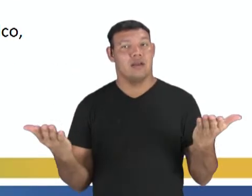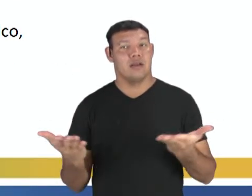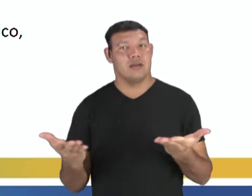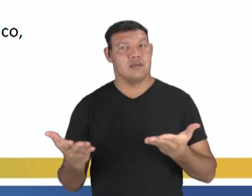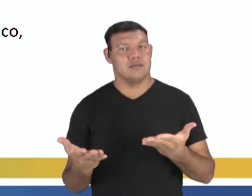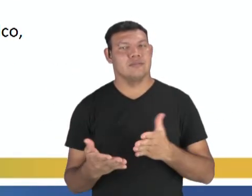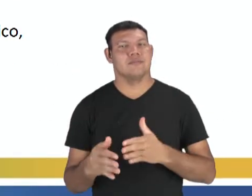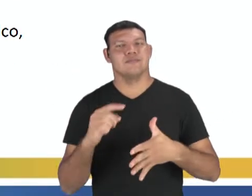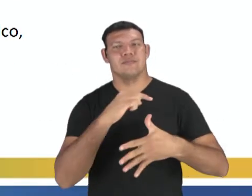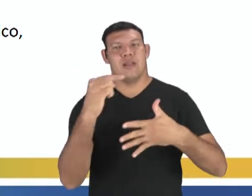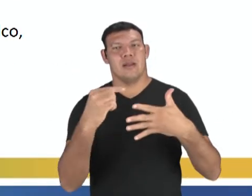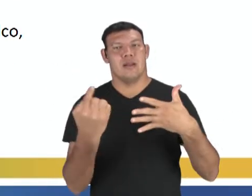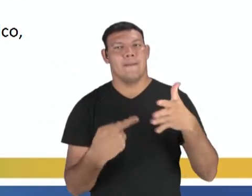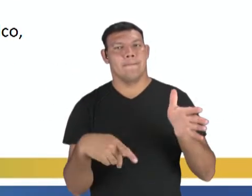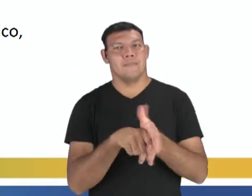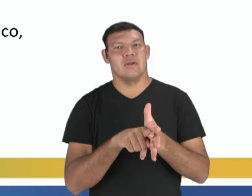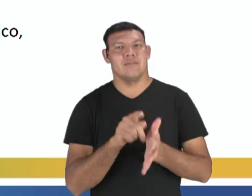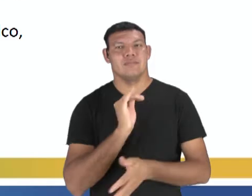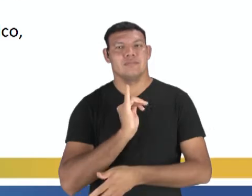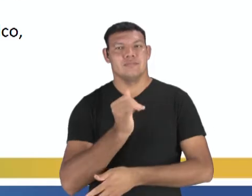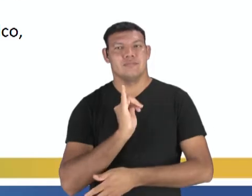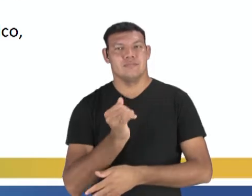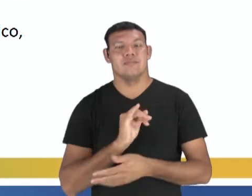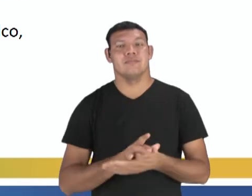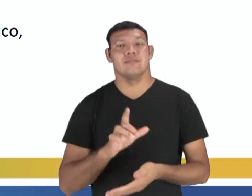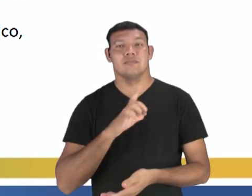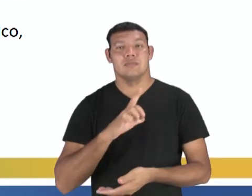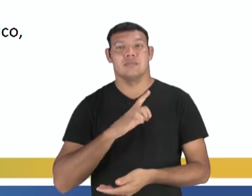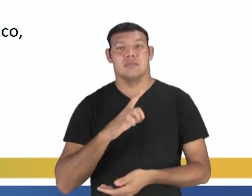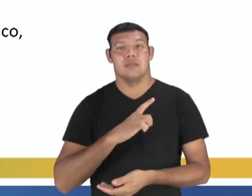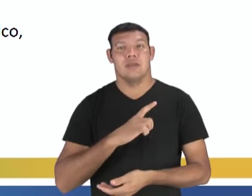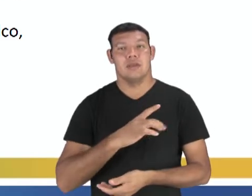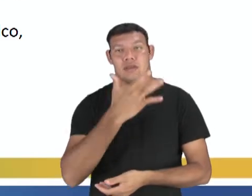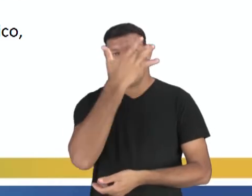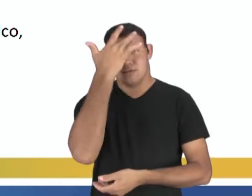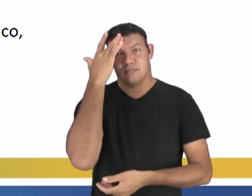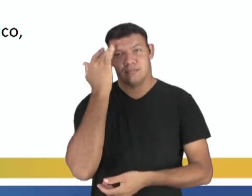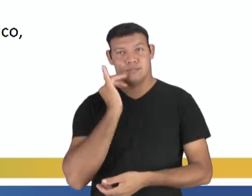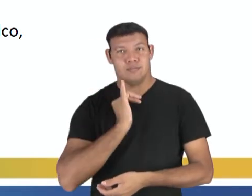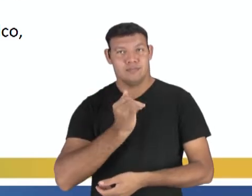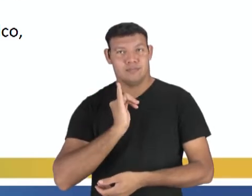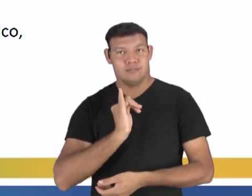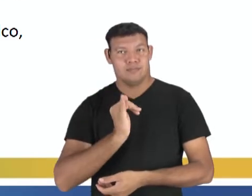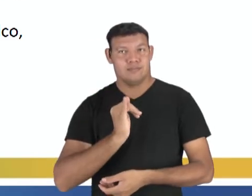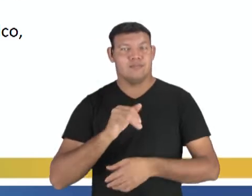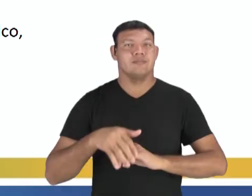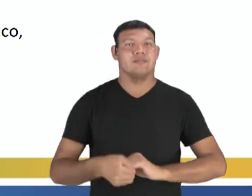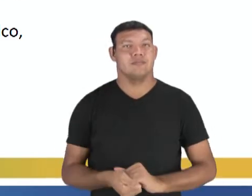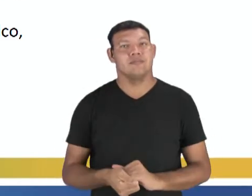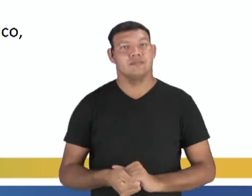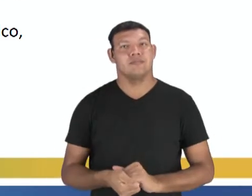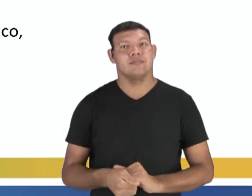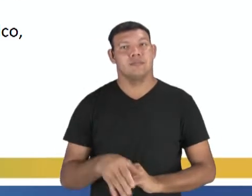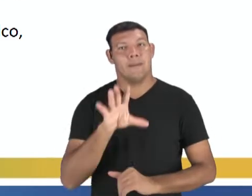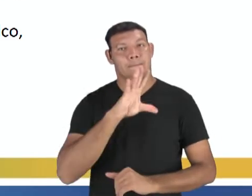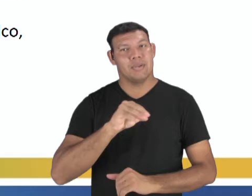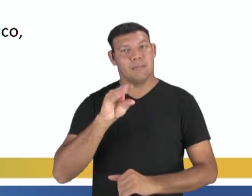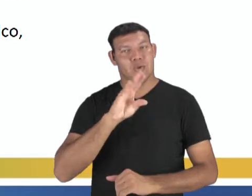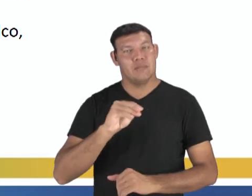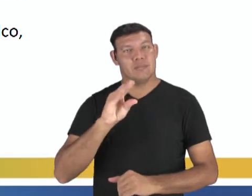Vamos ver alguns elementos da narrativa. Nós temos o narrador, que é aquele que narra a história, e aí nós